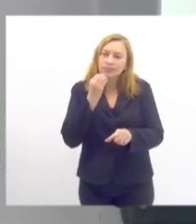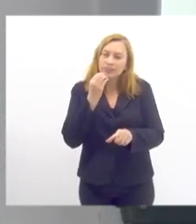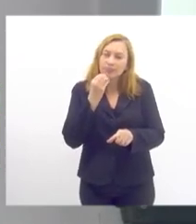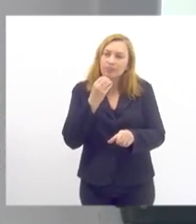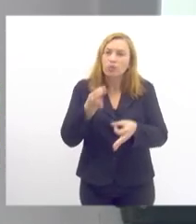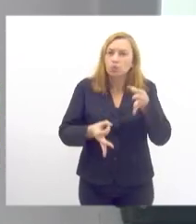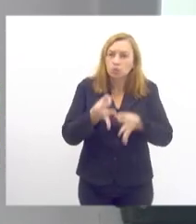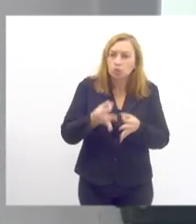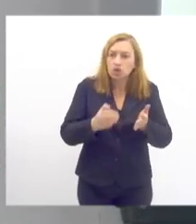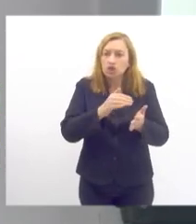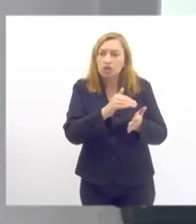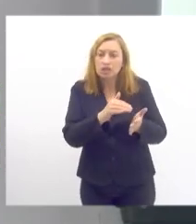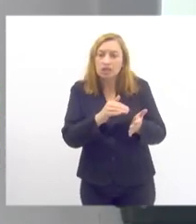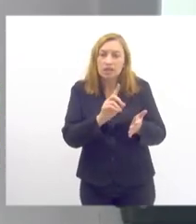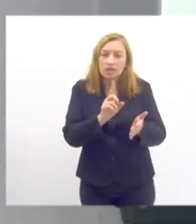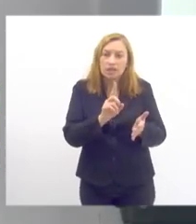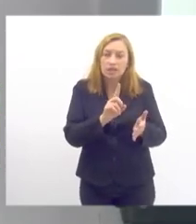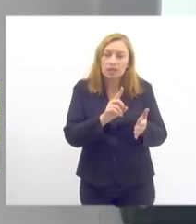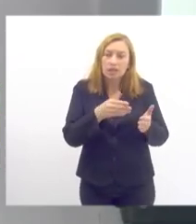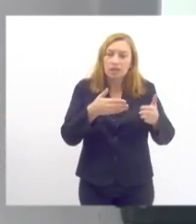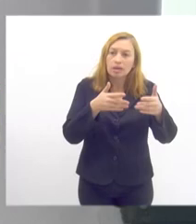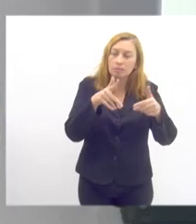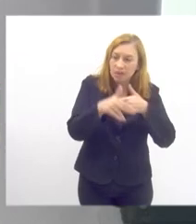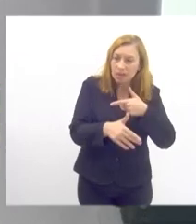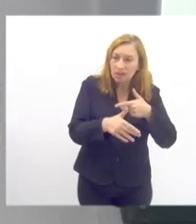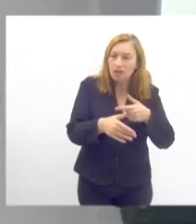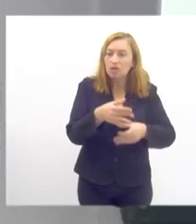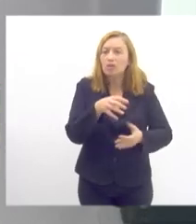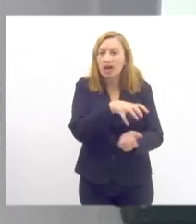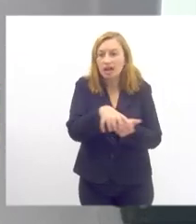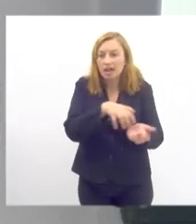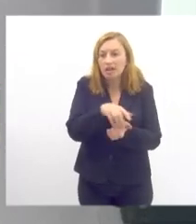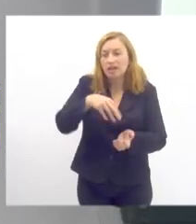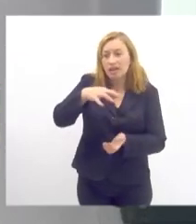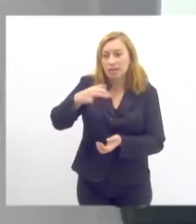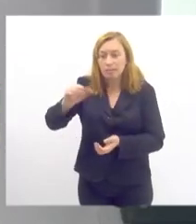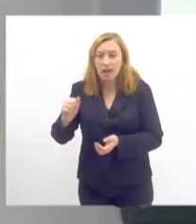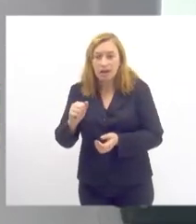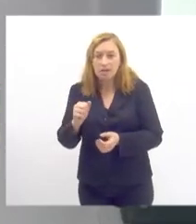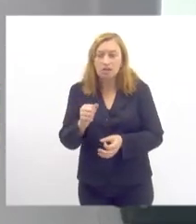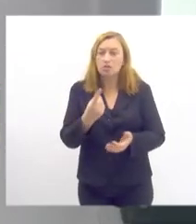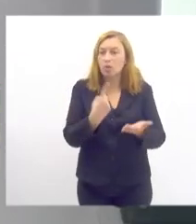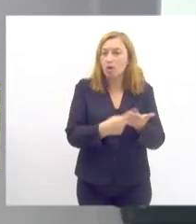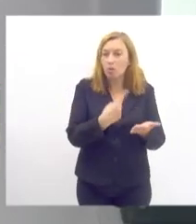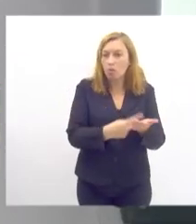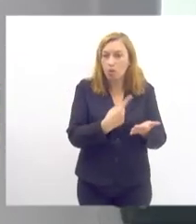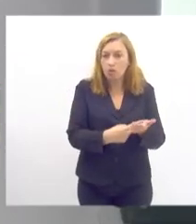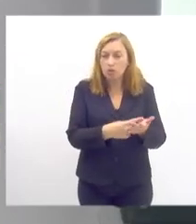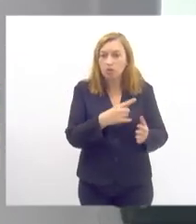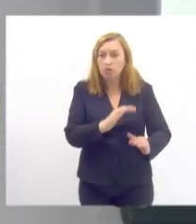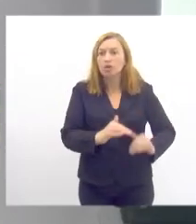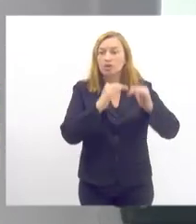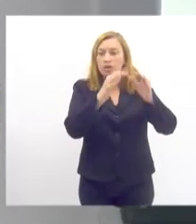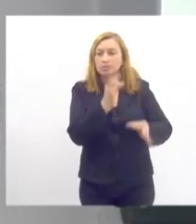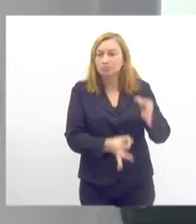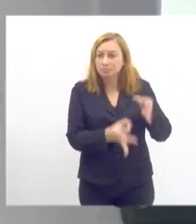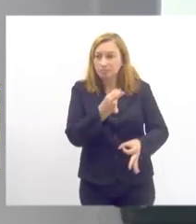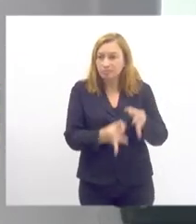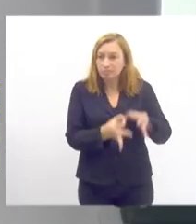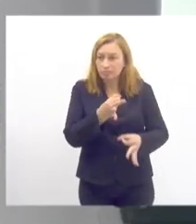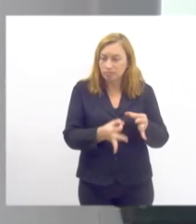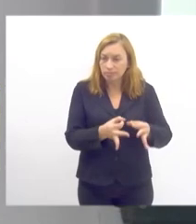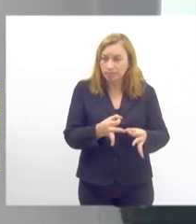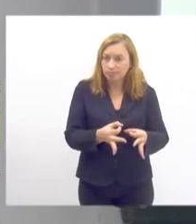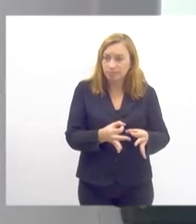greve. Em março, esse acordo que nós fizemos lá perante o Tribunal de Justiça, o presidente do Tribunal, nós